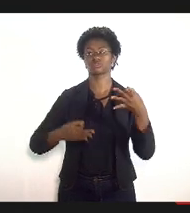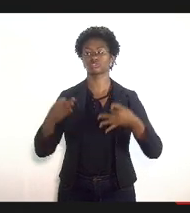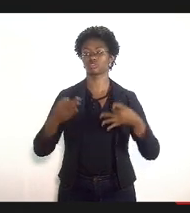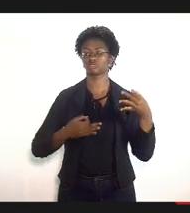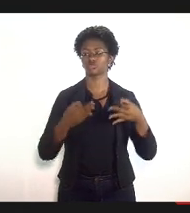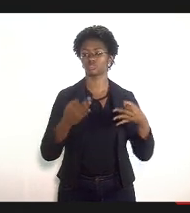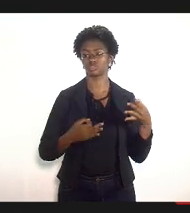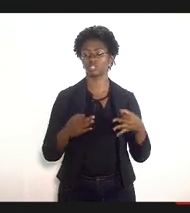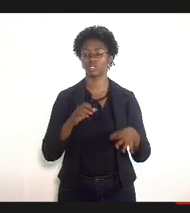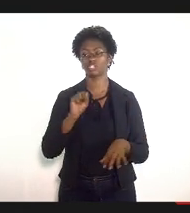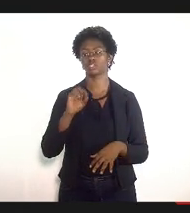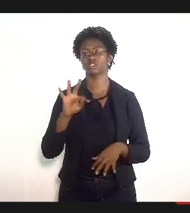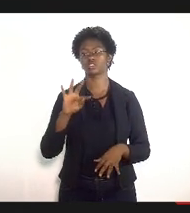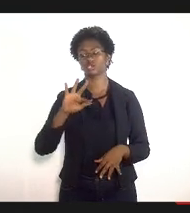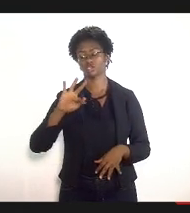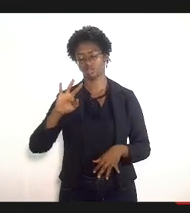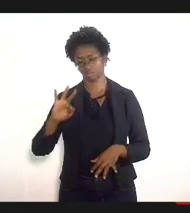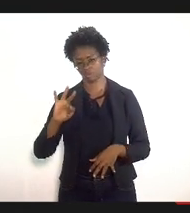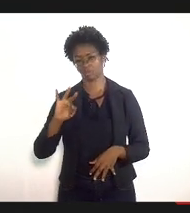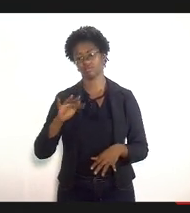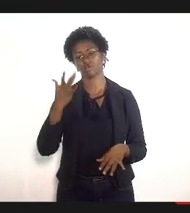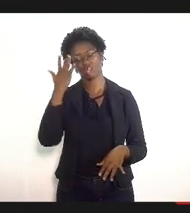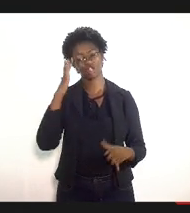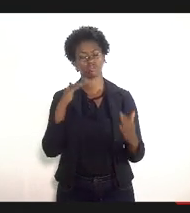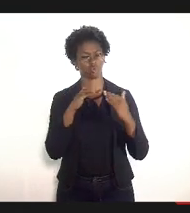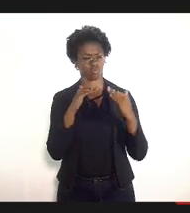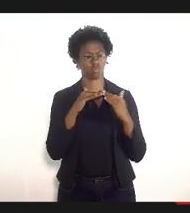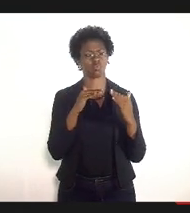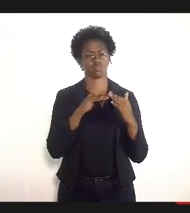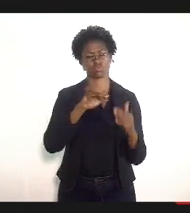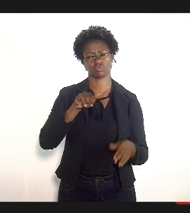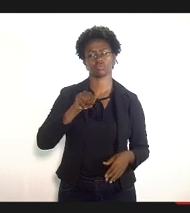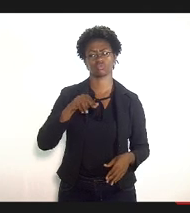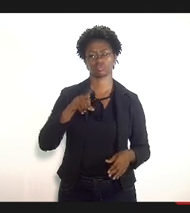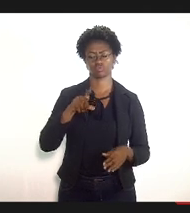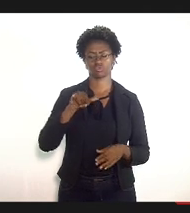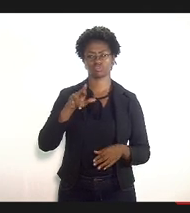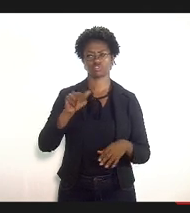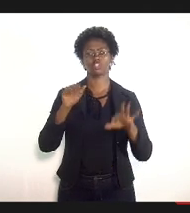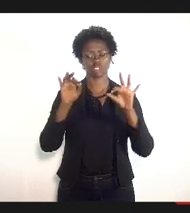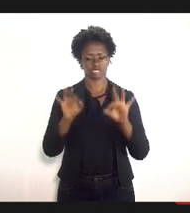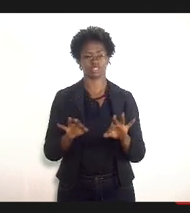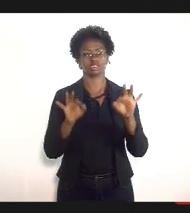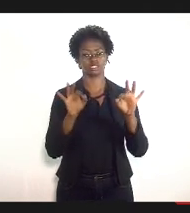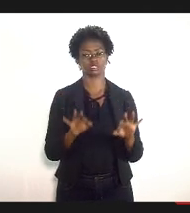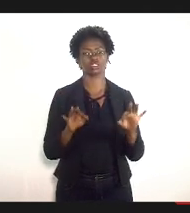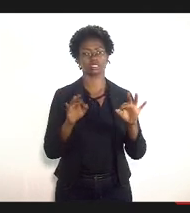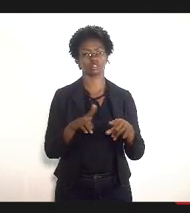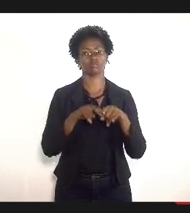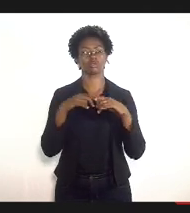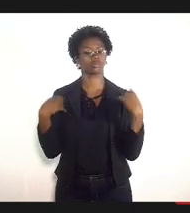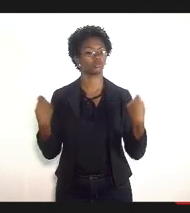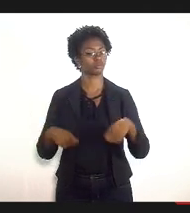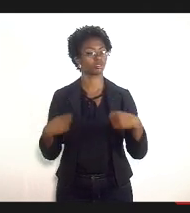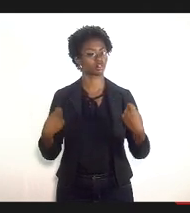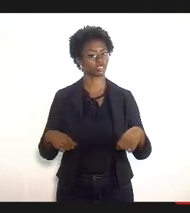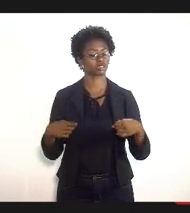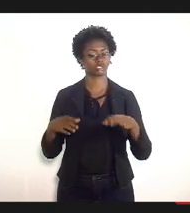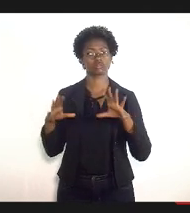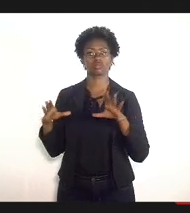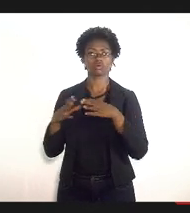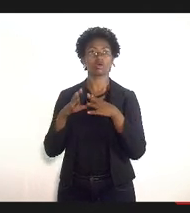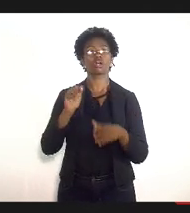Tribunal Federal. Acho que a deputada Jandira tem toda a razão. É preciso, né, as entidades e a